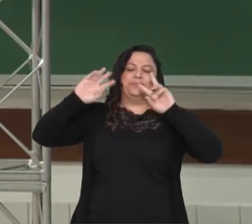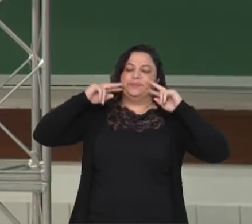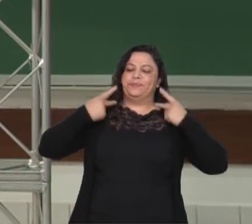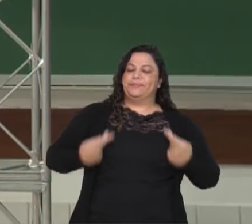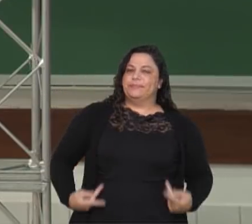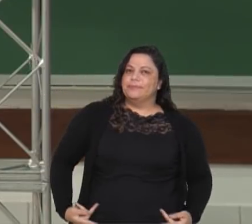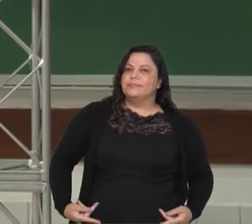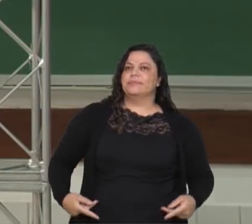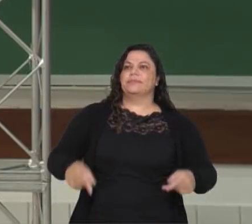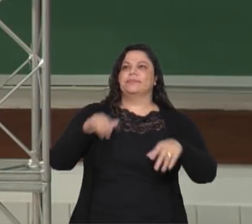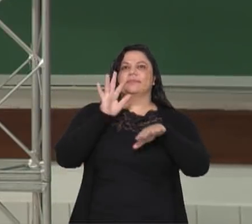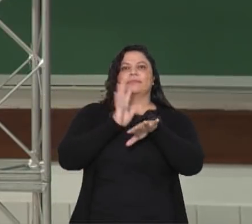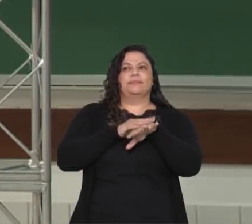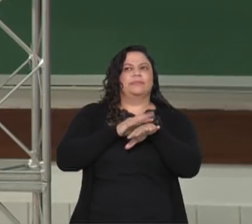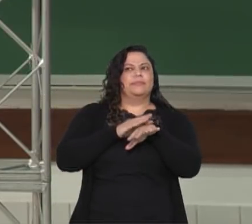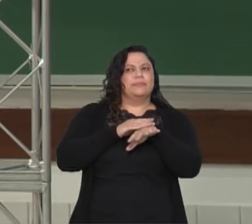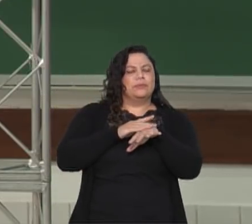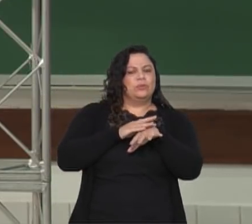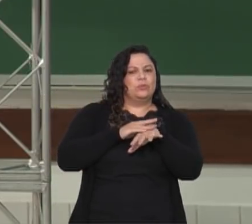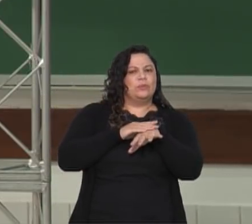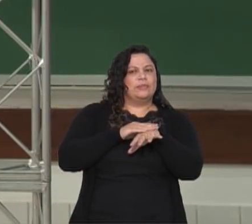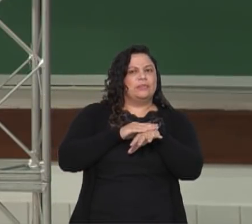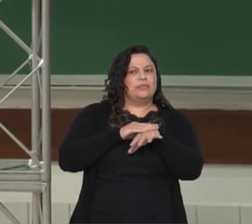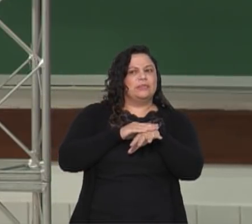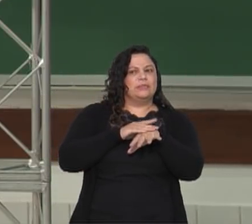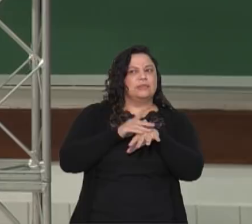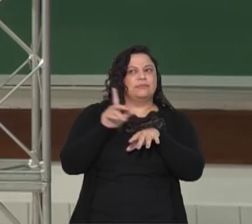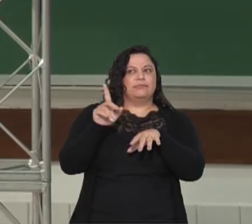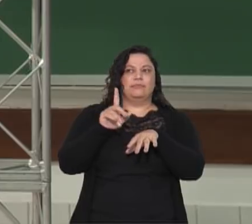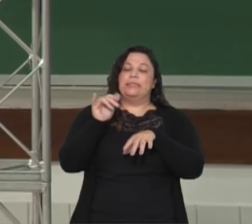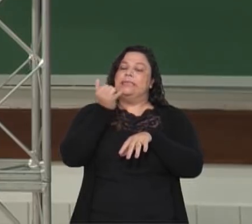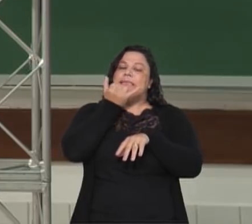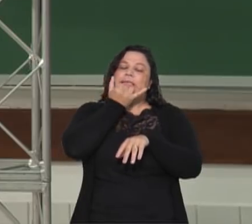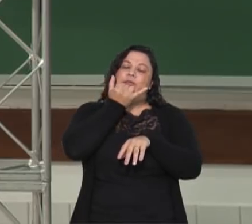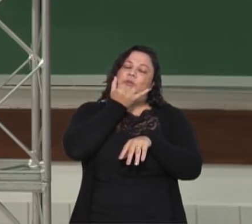quais são as doenças que ali existem, quais são as